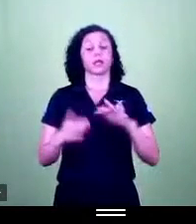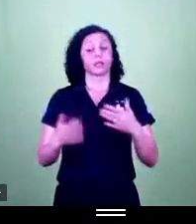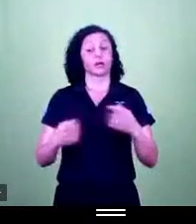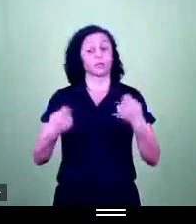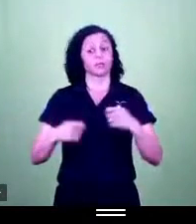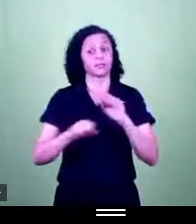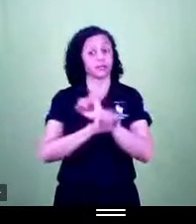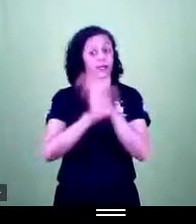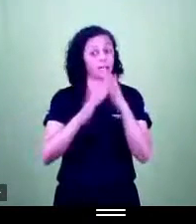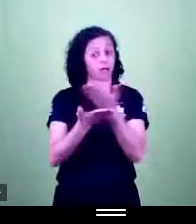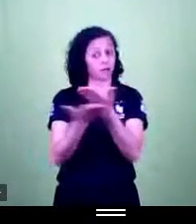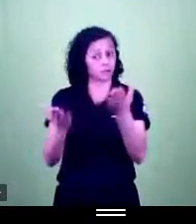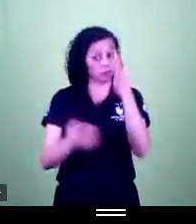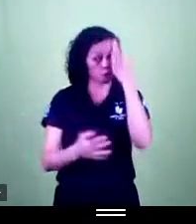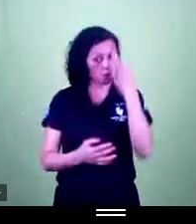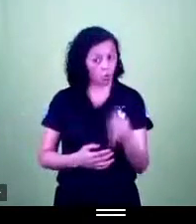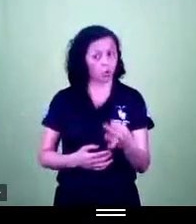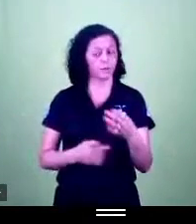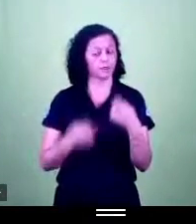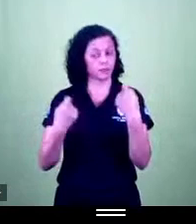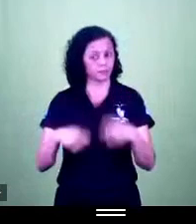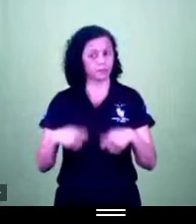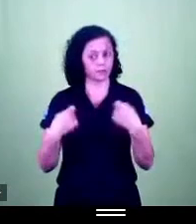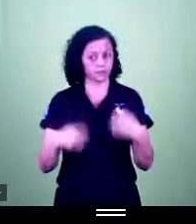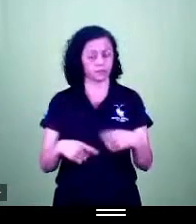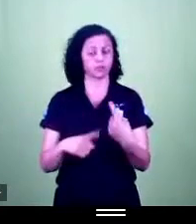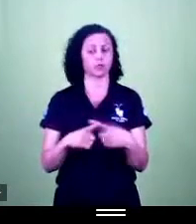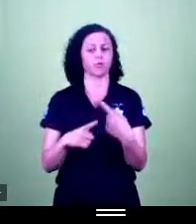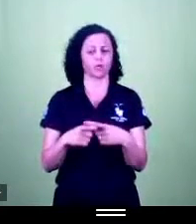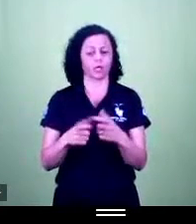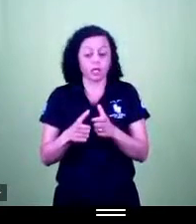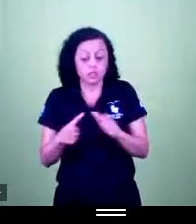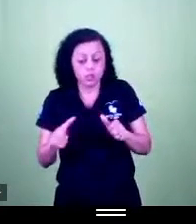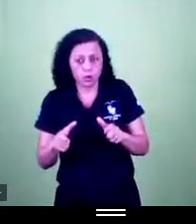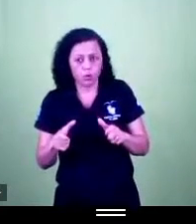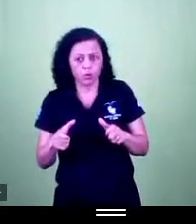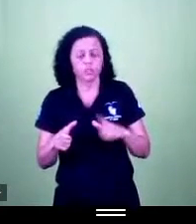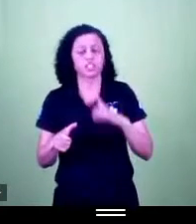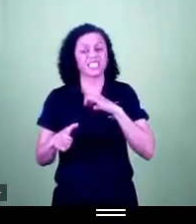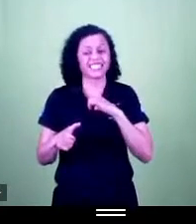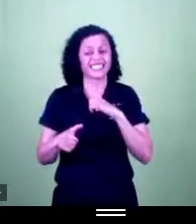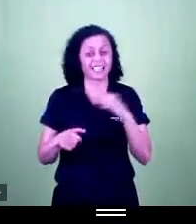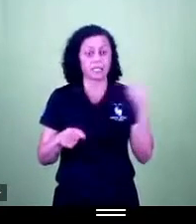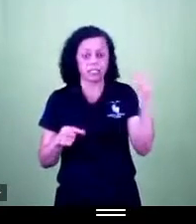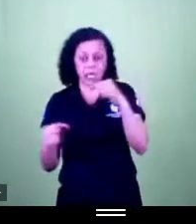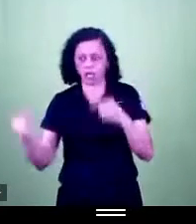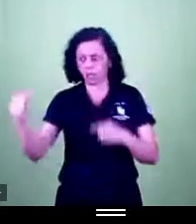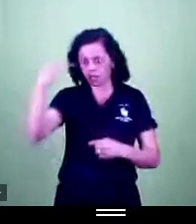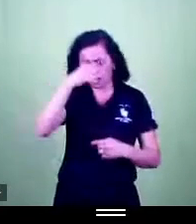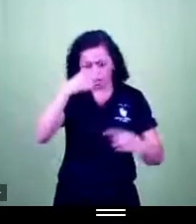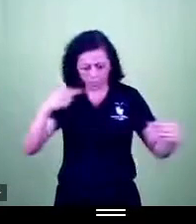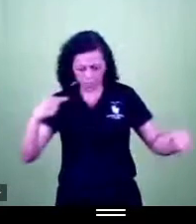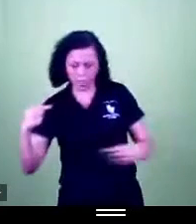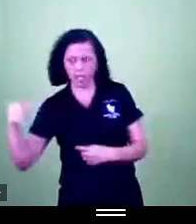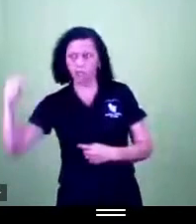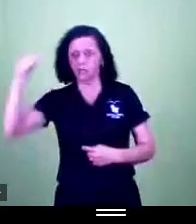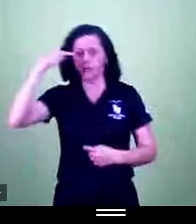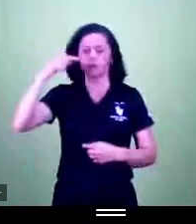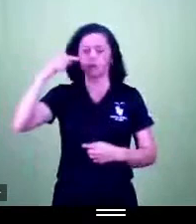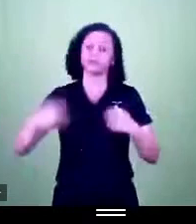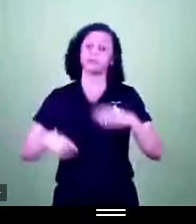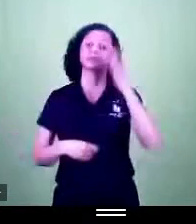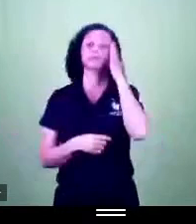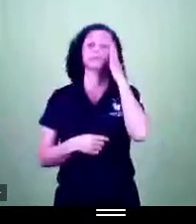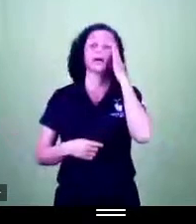claro, vocês têm que entender isso muito bem, porque na hora que eu tiver um circuitinho lá, vai ter setinha para tudo e quanto é lado. Né? A gente tem que saber o que a